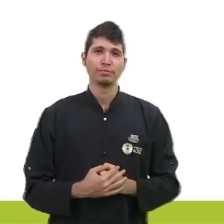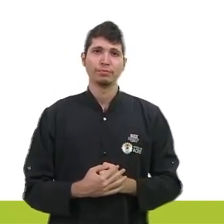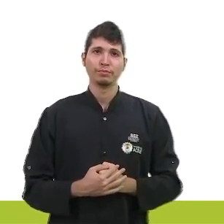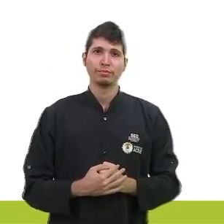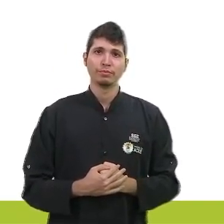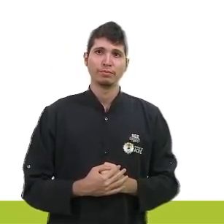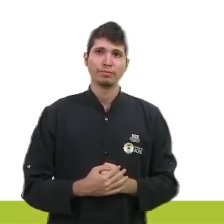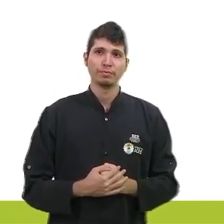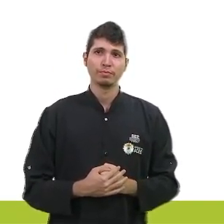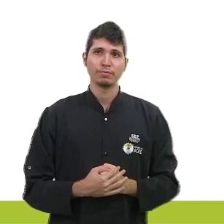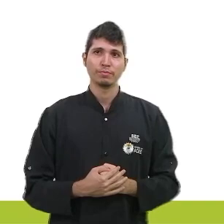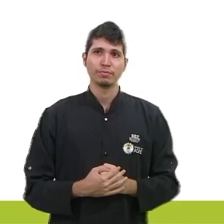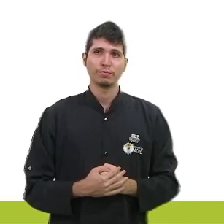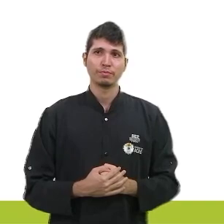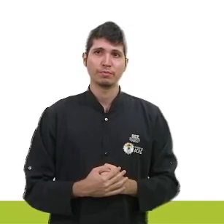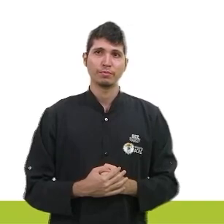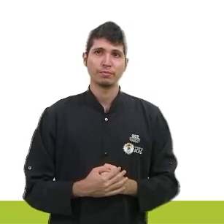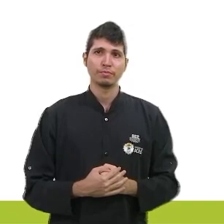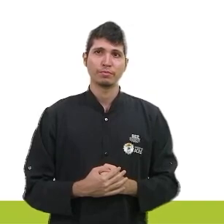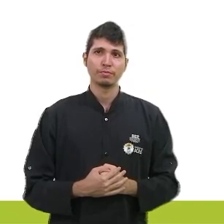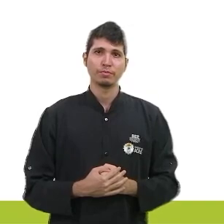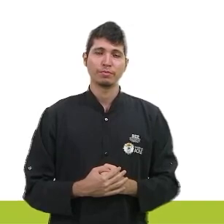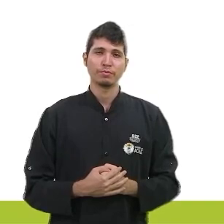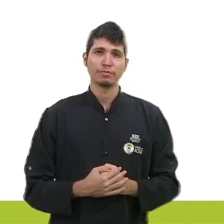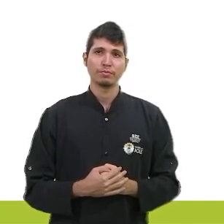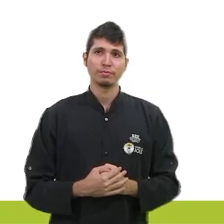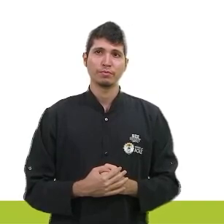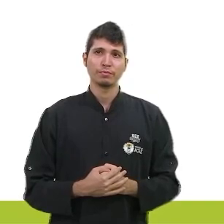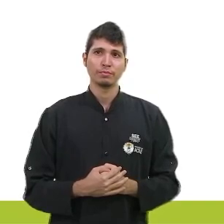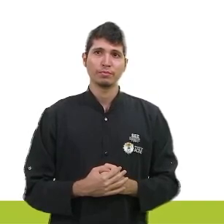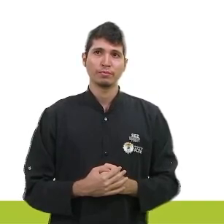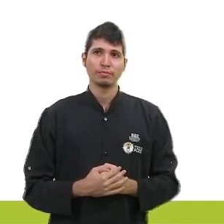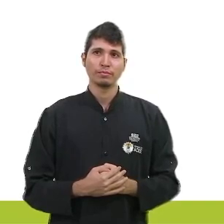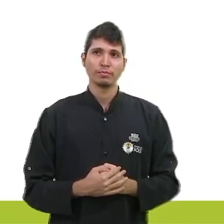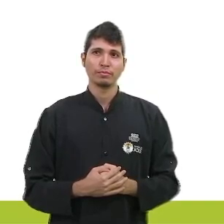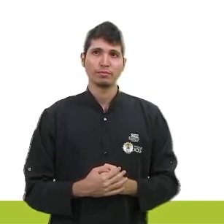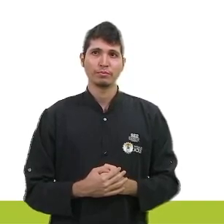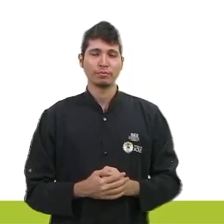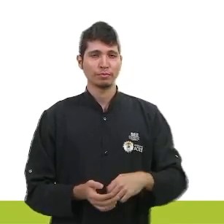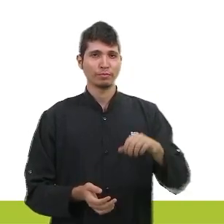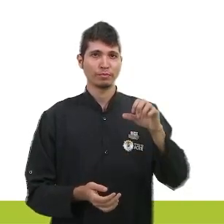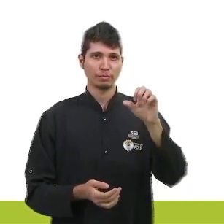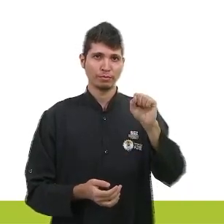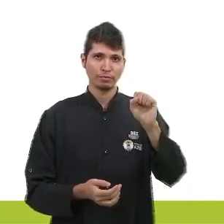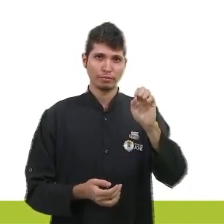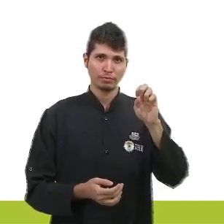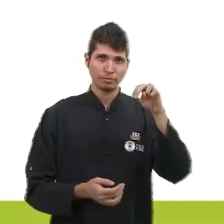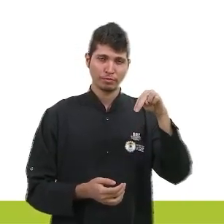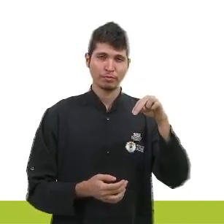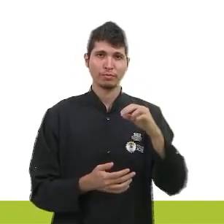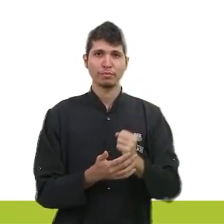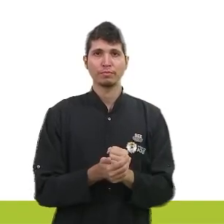E a outra relação é a seguinte, seno de beta,